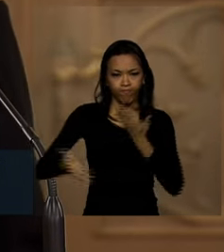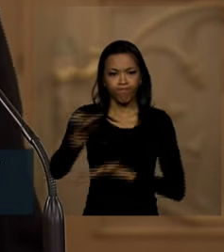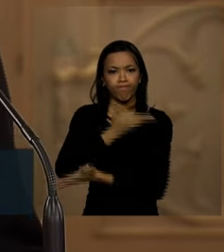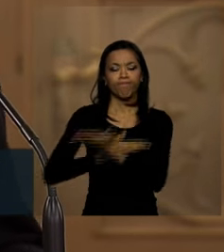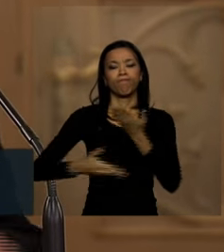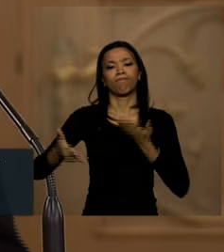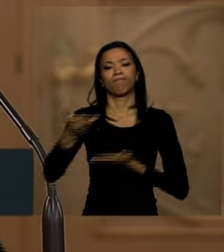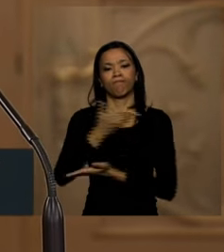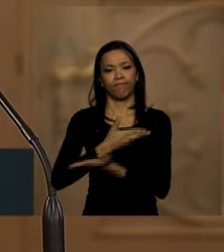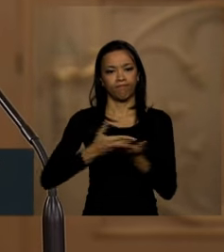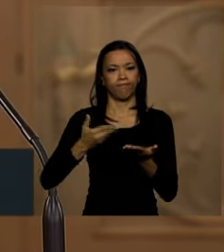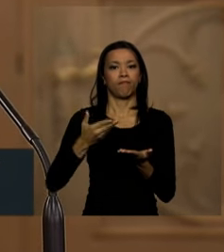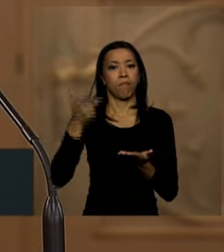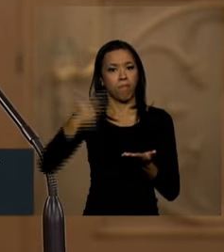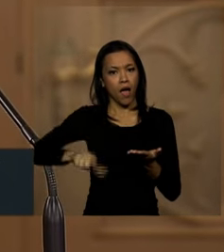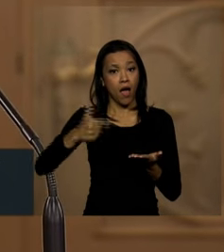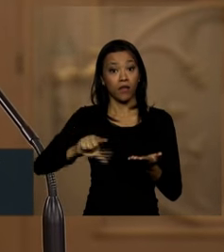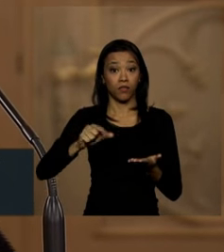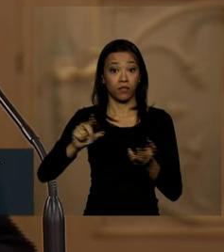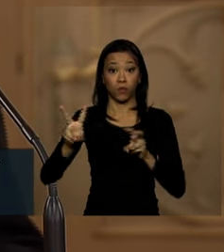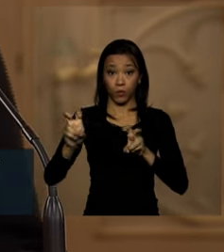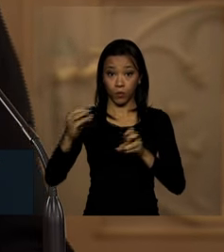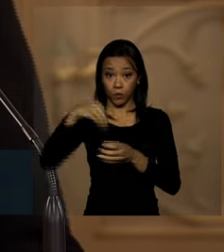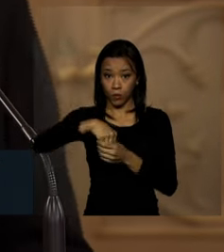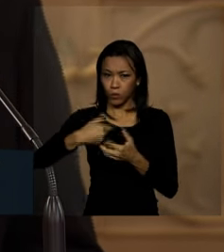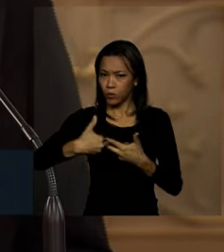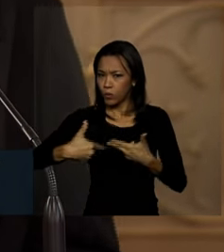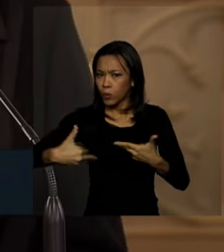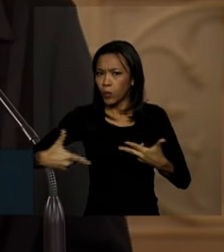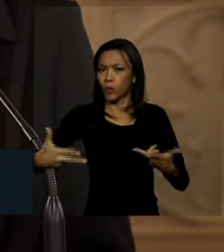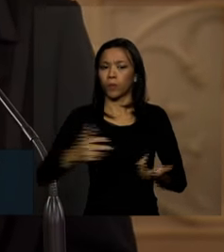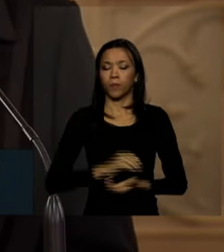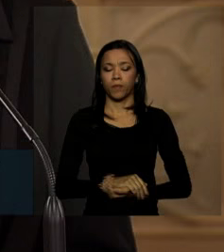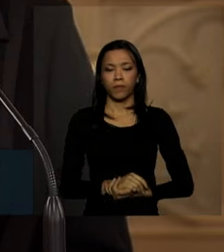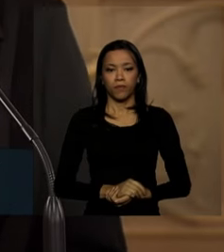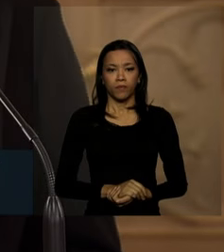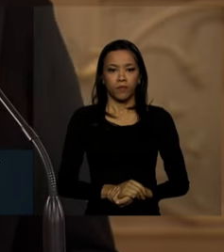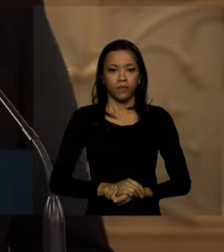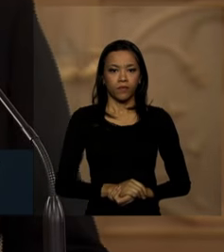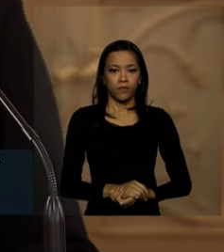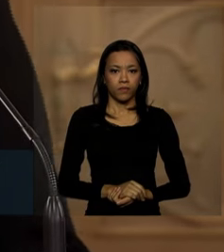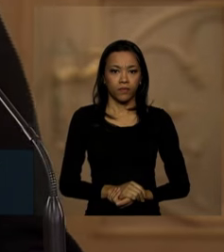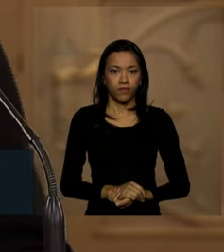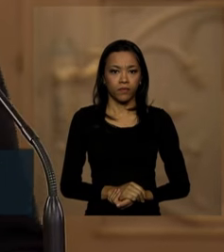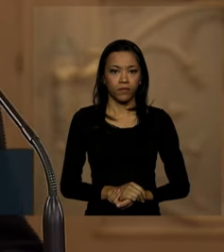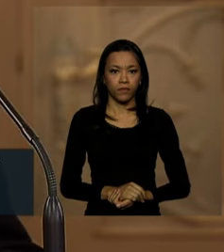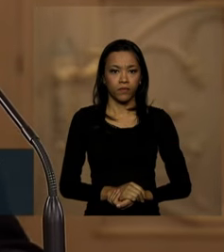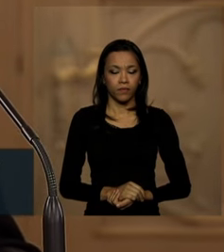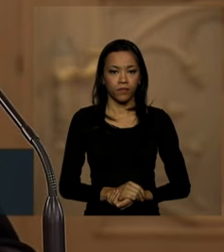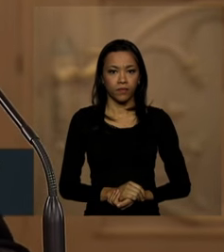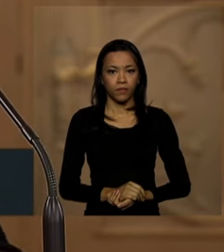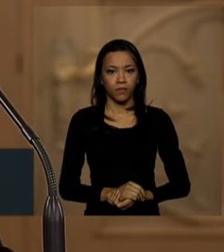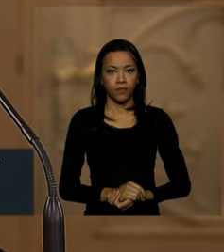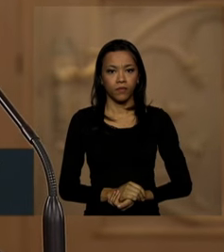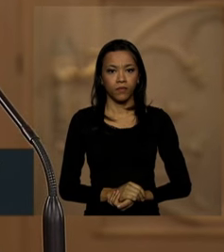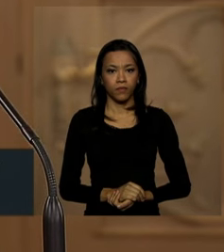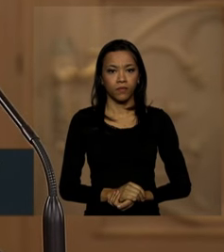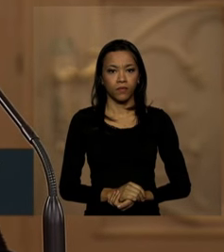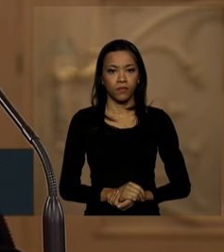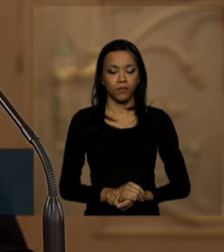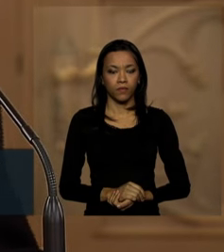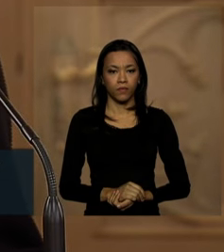relações, diversificando seu conteúdo. On the trade front, we believe it is important to increase our relations